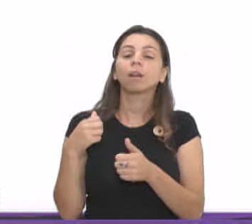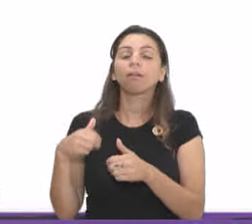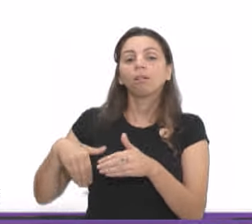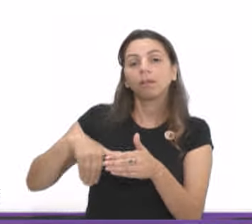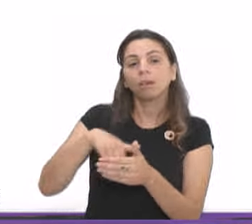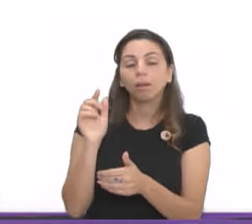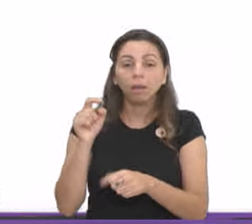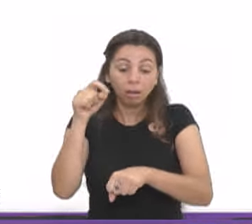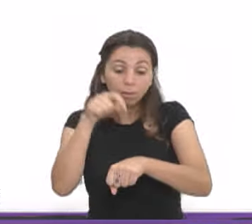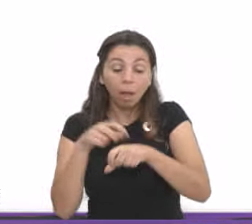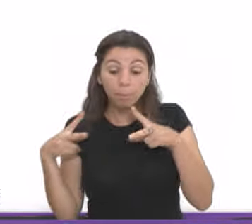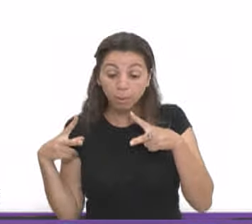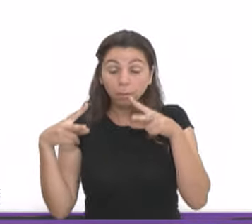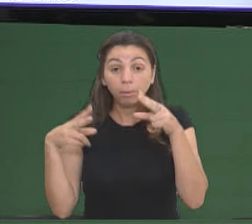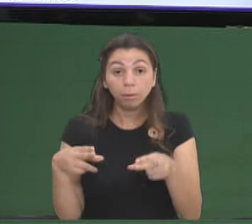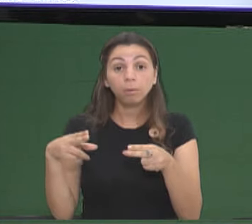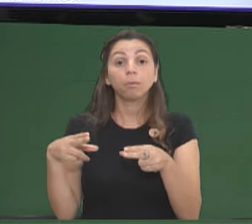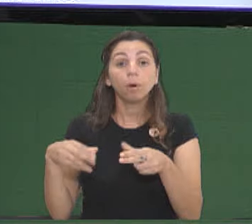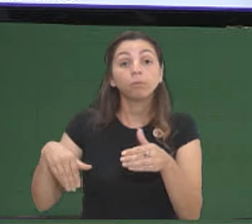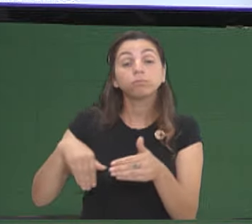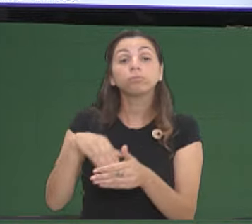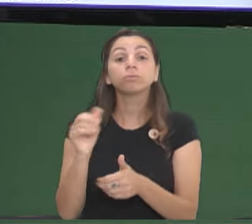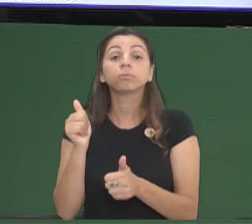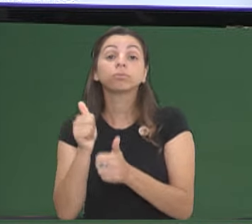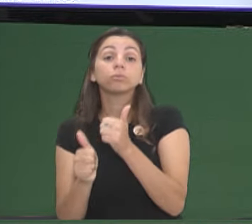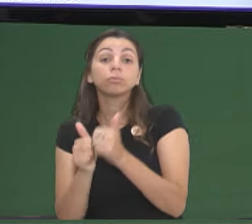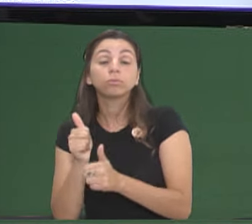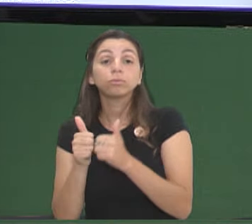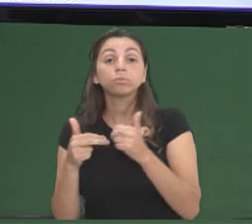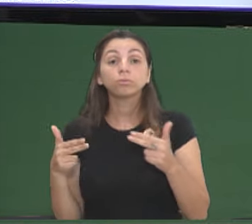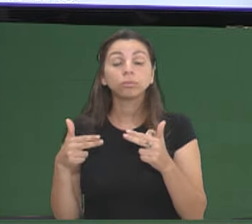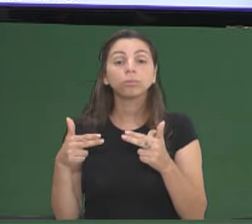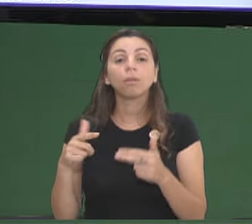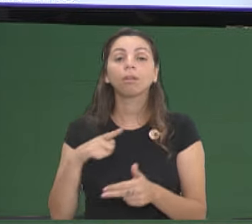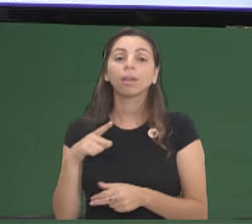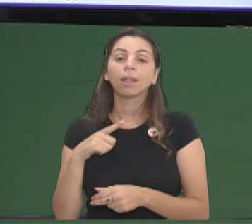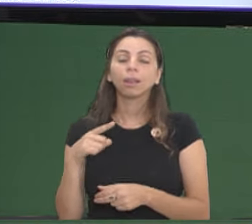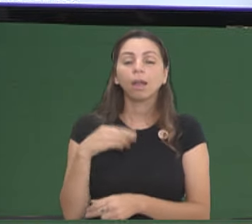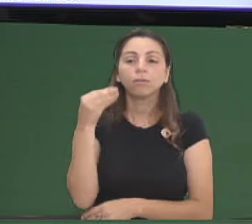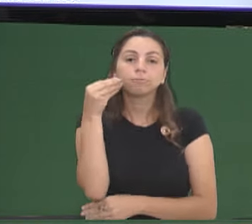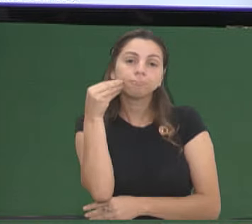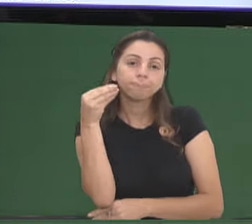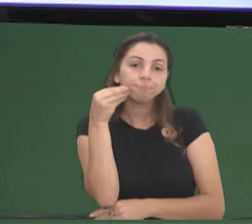de jogo. Então, todos vão ter a chance de experimentar